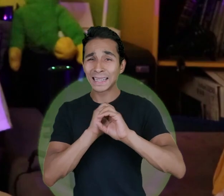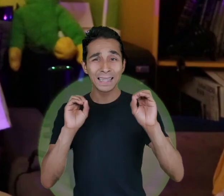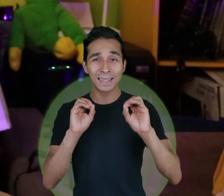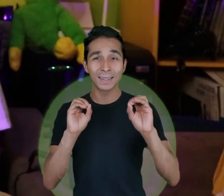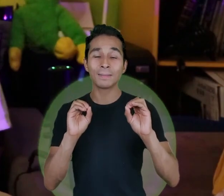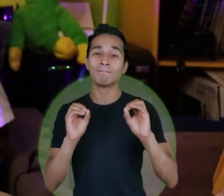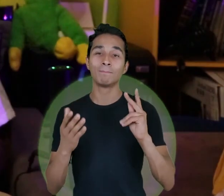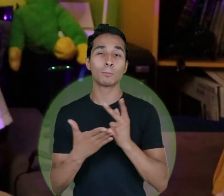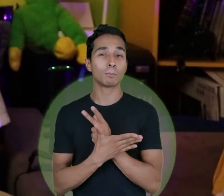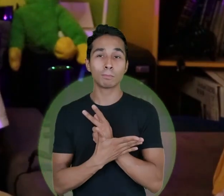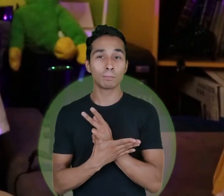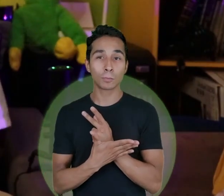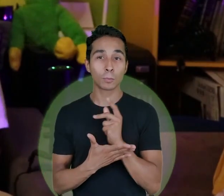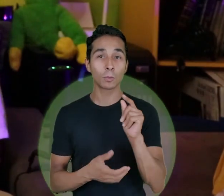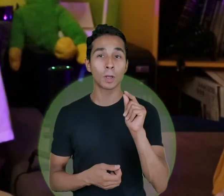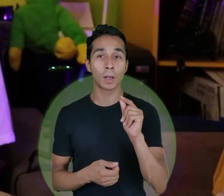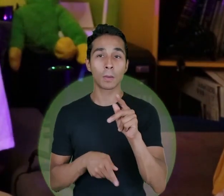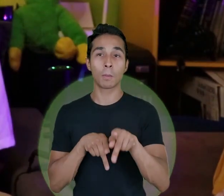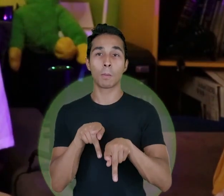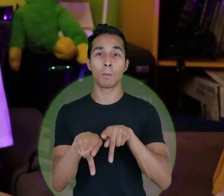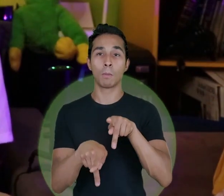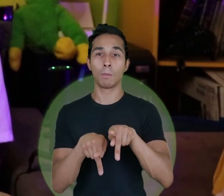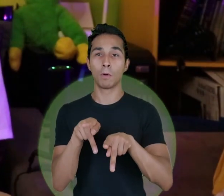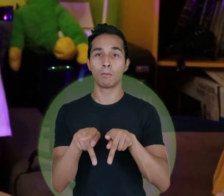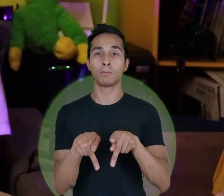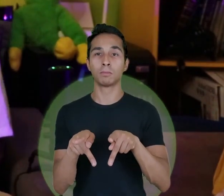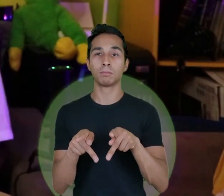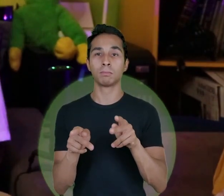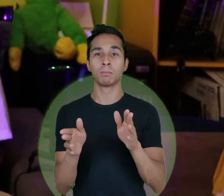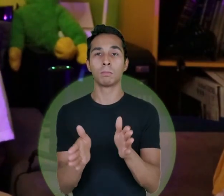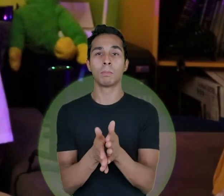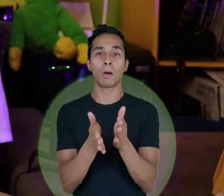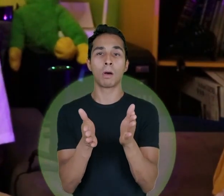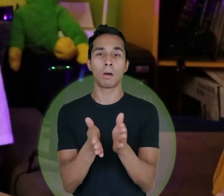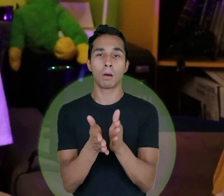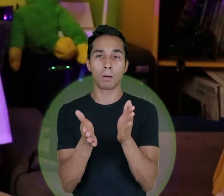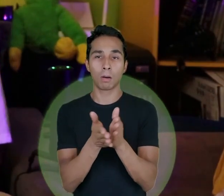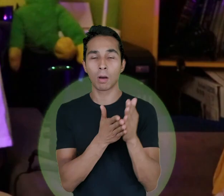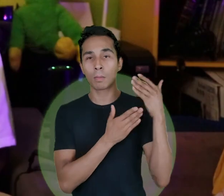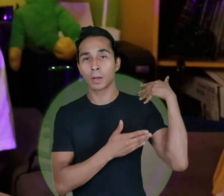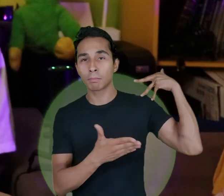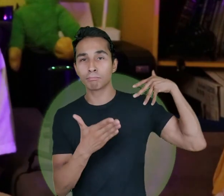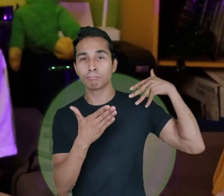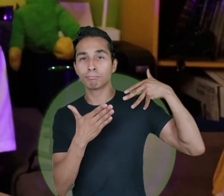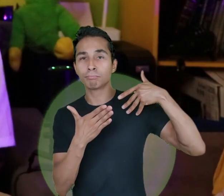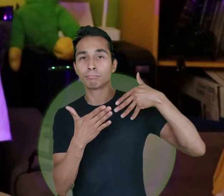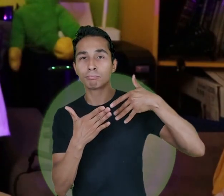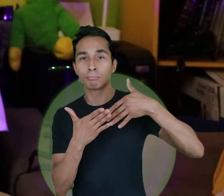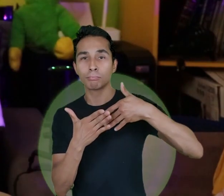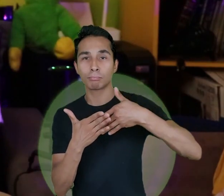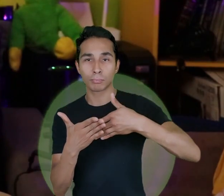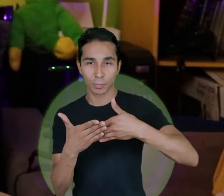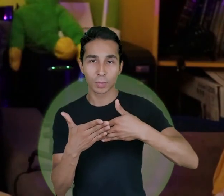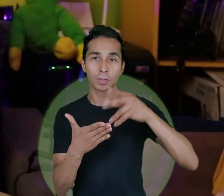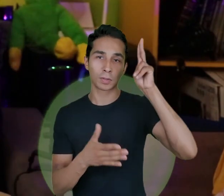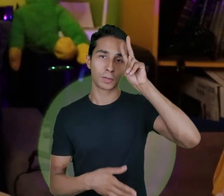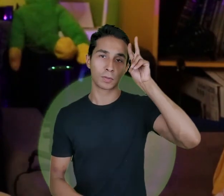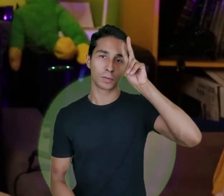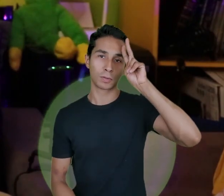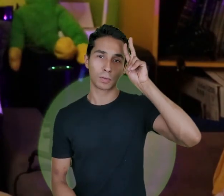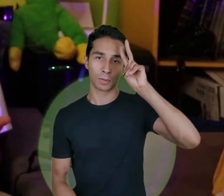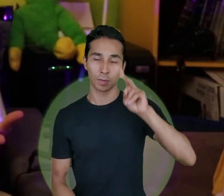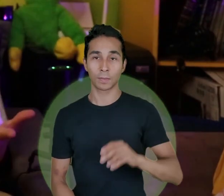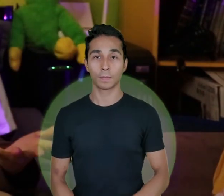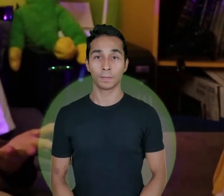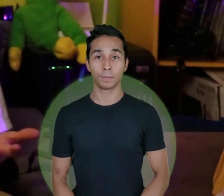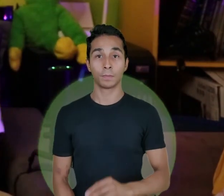acaba empobrecendo, enfraquecendo a sua própria trajetória, o seu próprio histórico e, de fato, o que